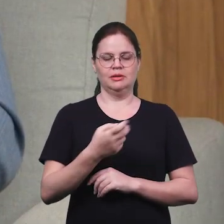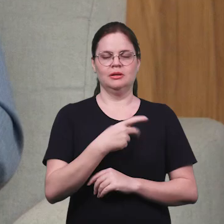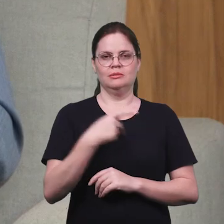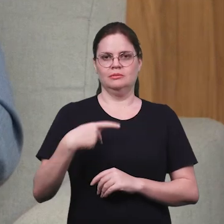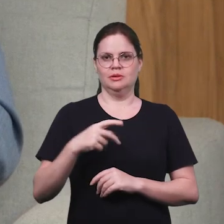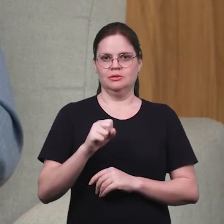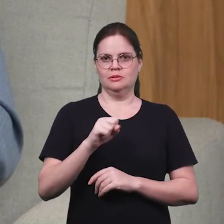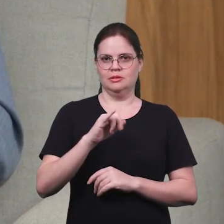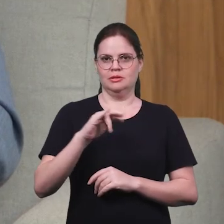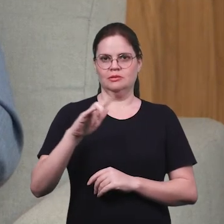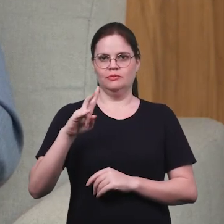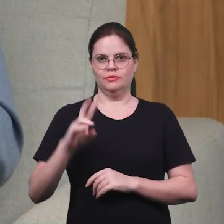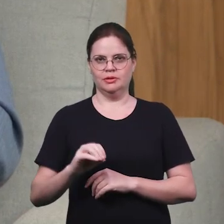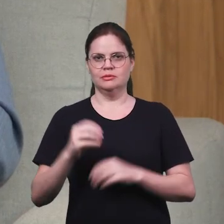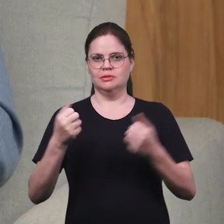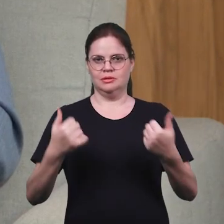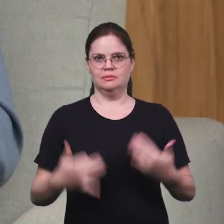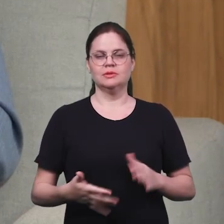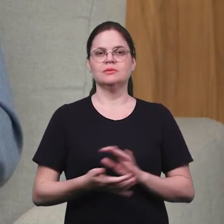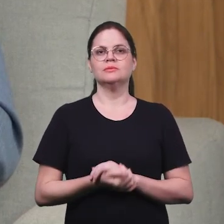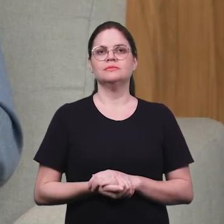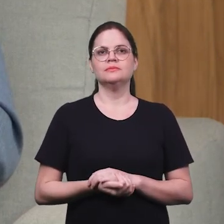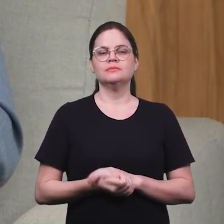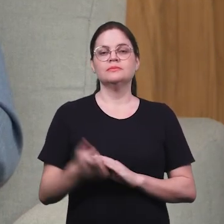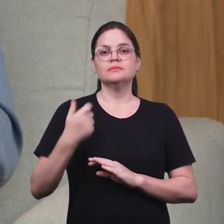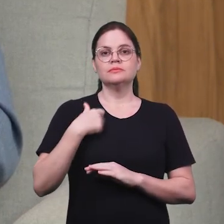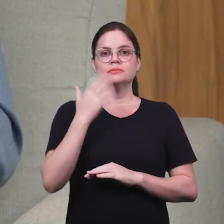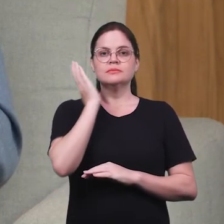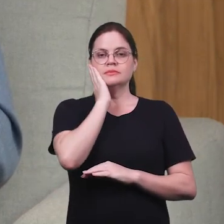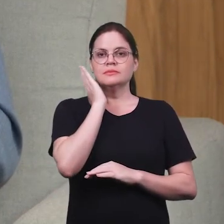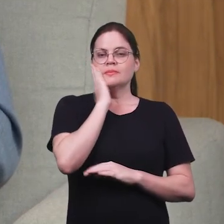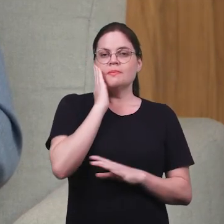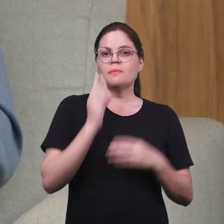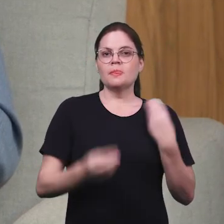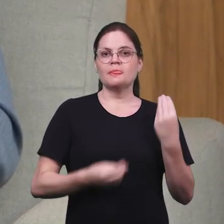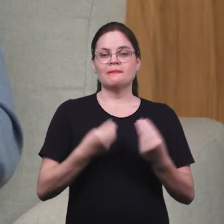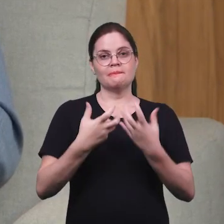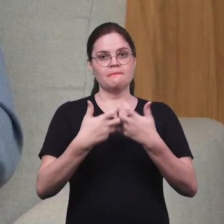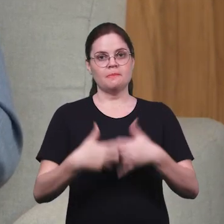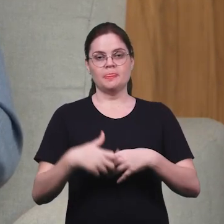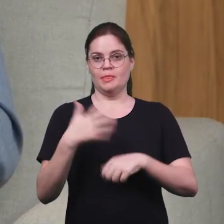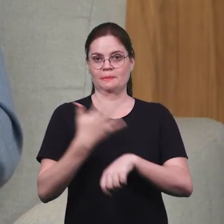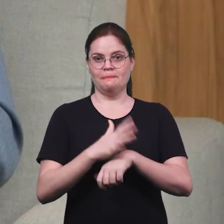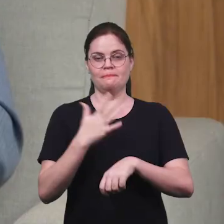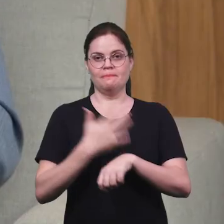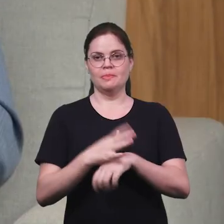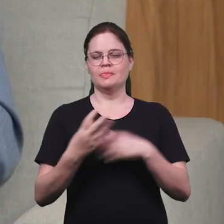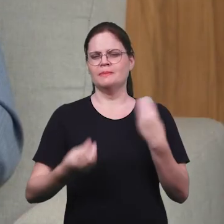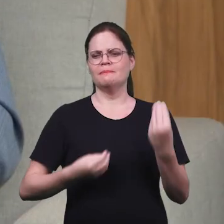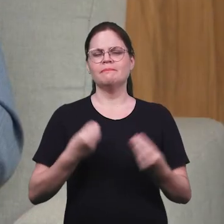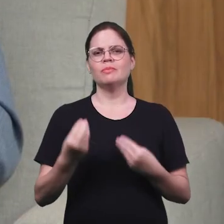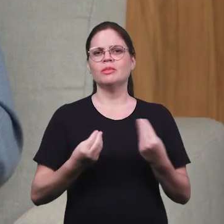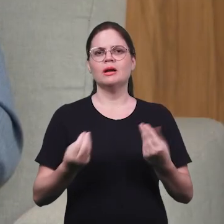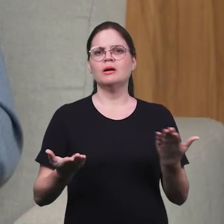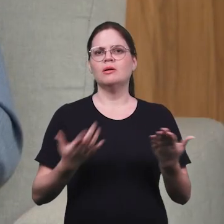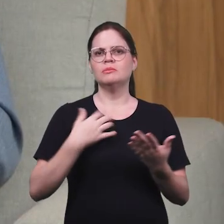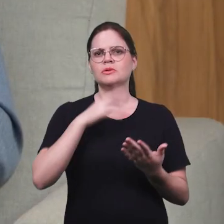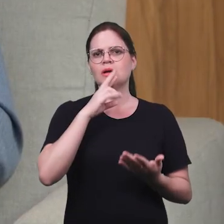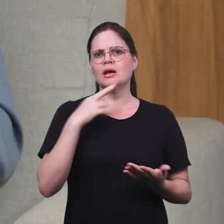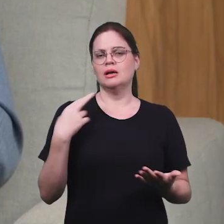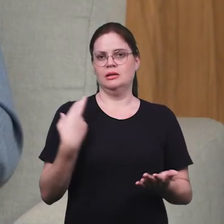Silvano e eu quero saber como que funciona na prática. Como que chegam